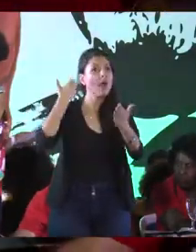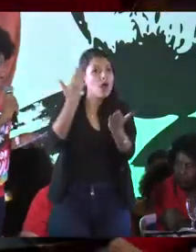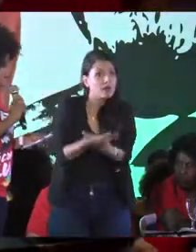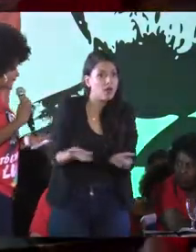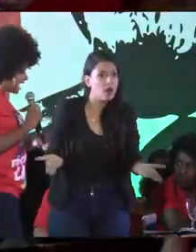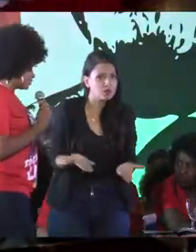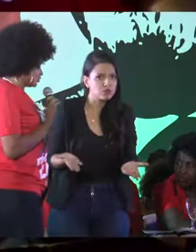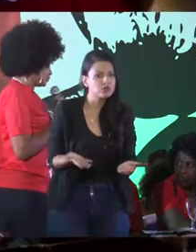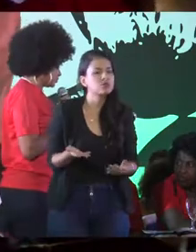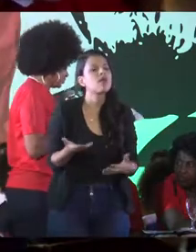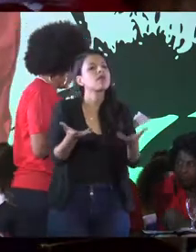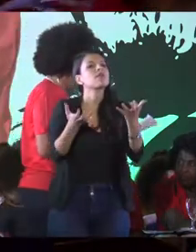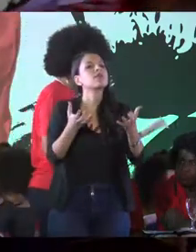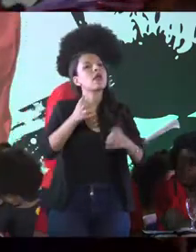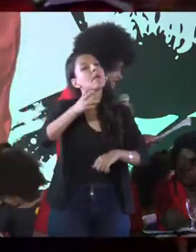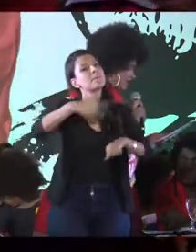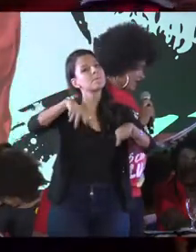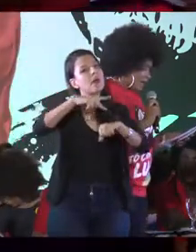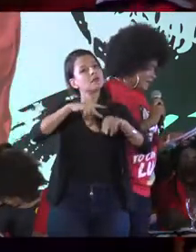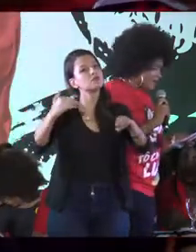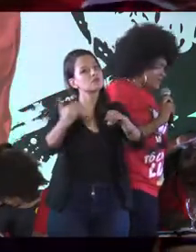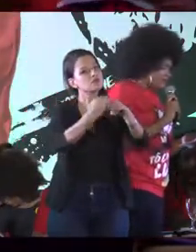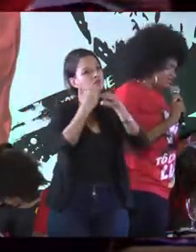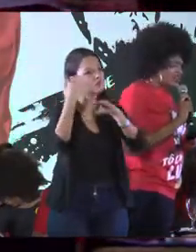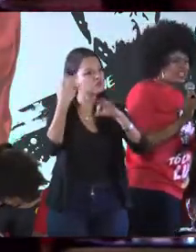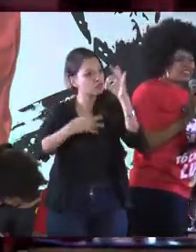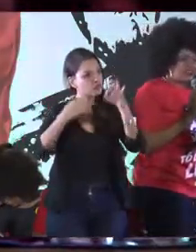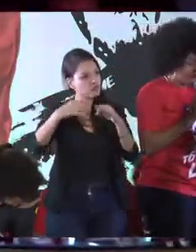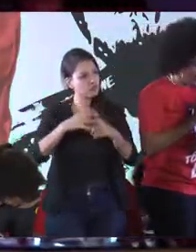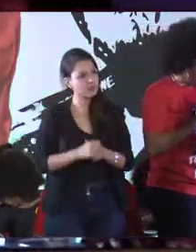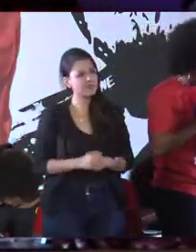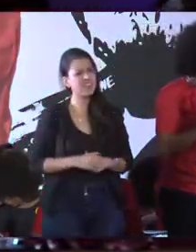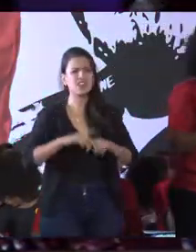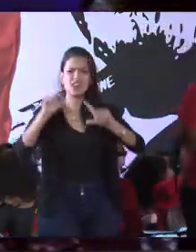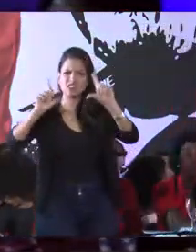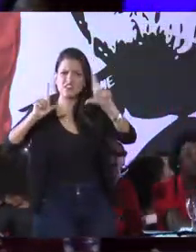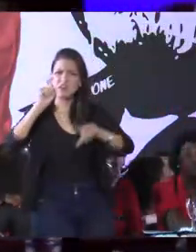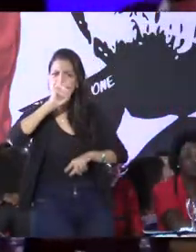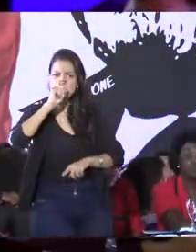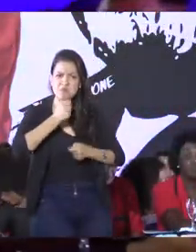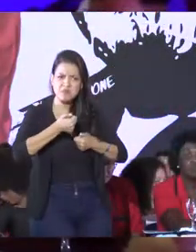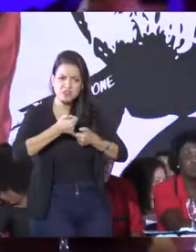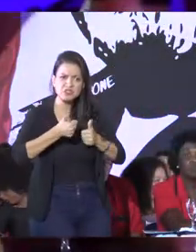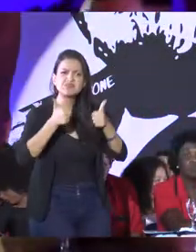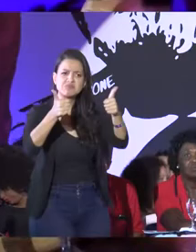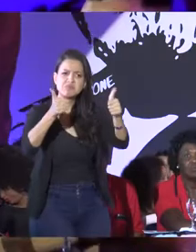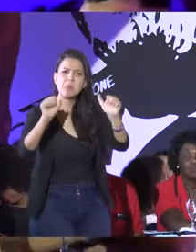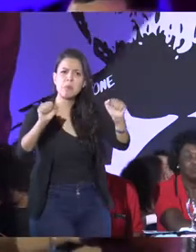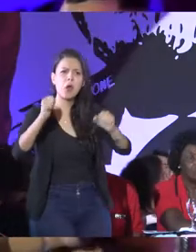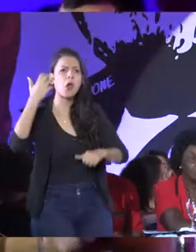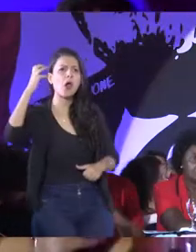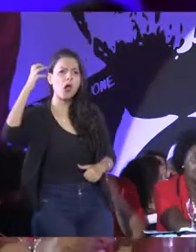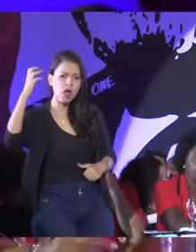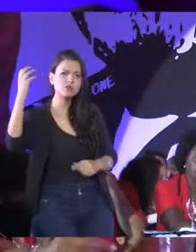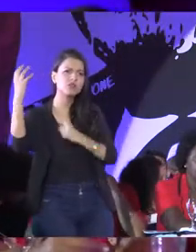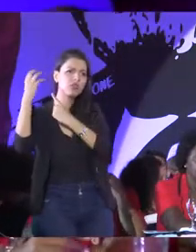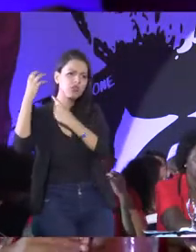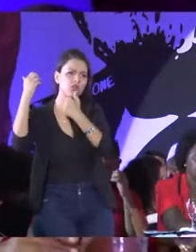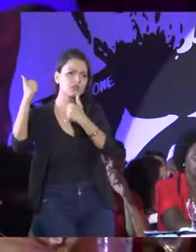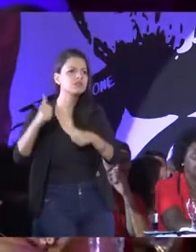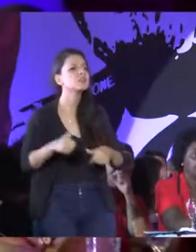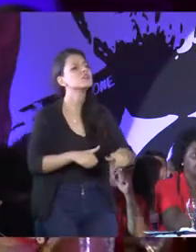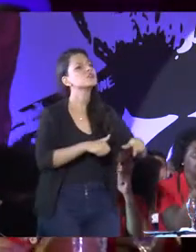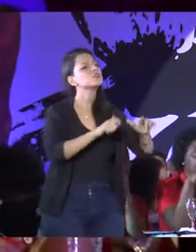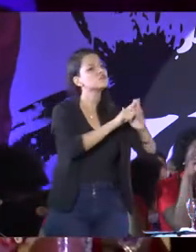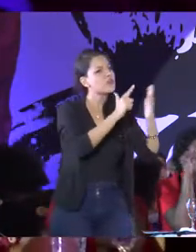país mais justo. Podem mentir na TV, no rádio e nos jornais, mas